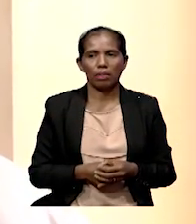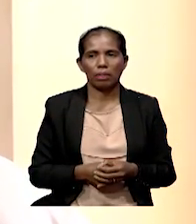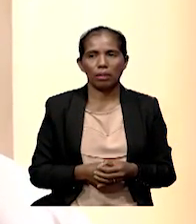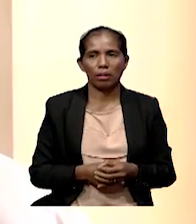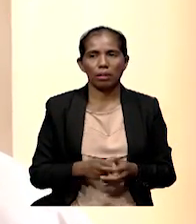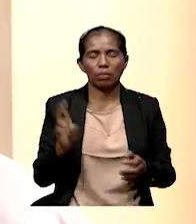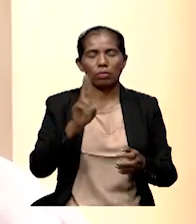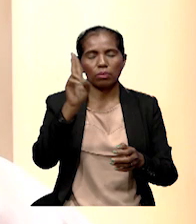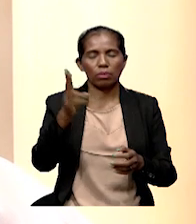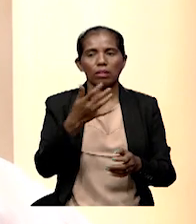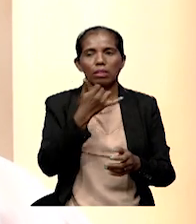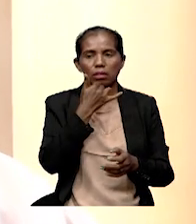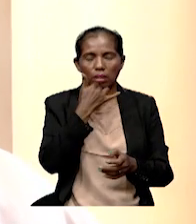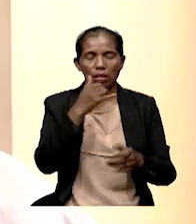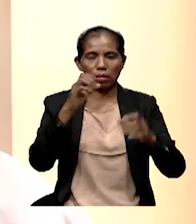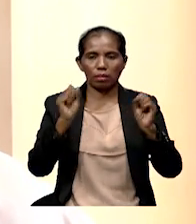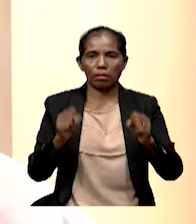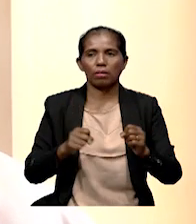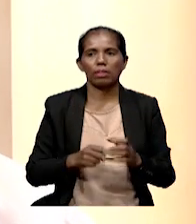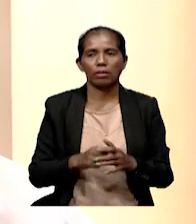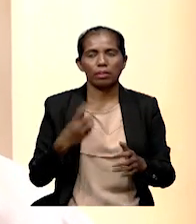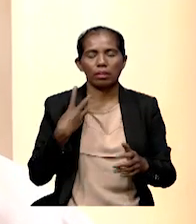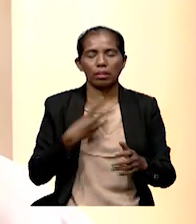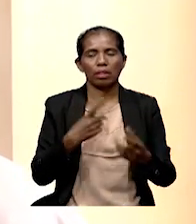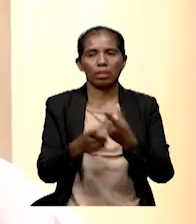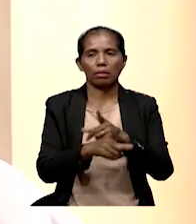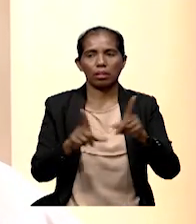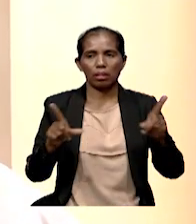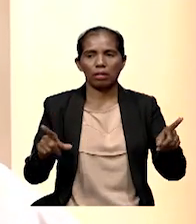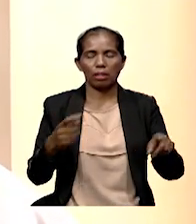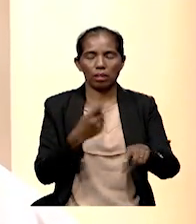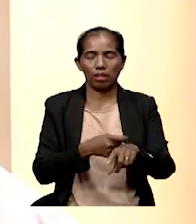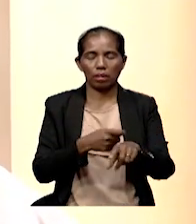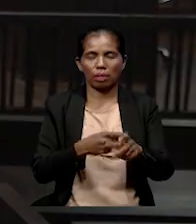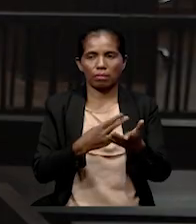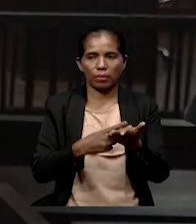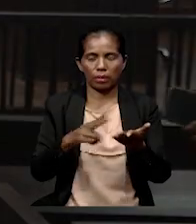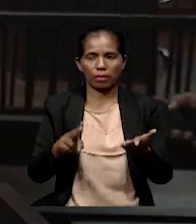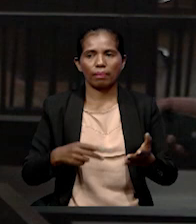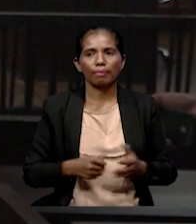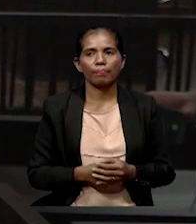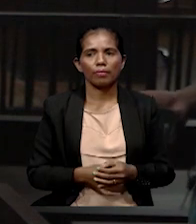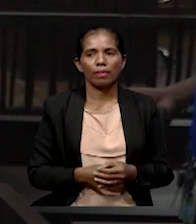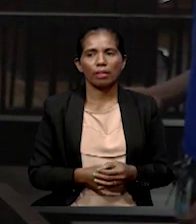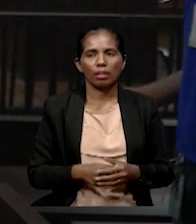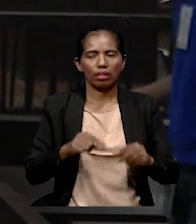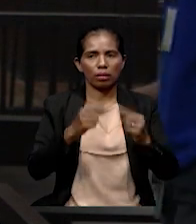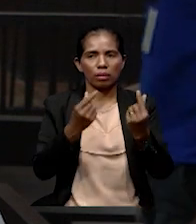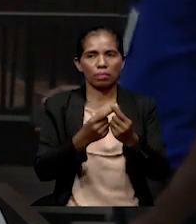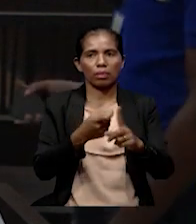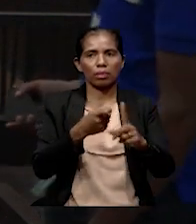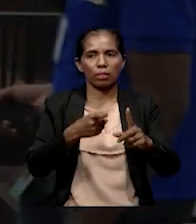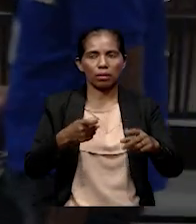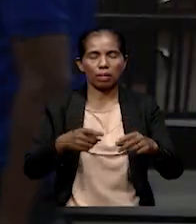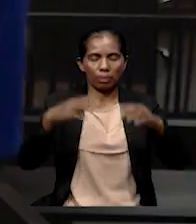usa a sala, usa a sala, e tenha liberdade, e livre tempo santo, que da Cne Lara. Antes, na equipa sucesso, se candidato